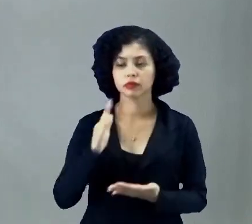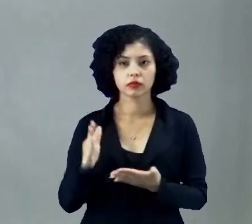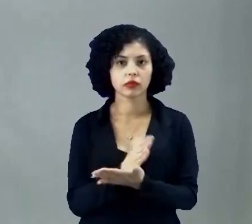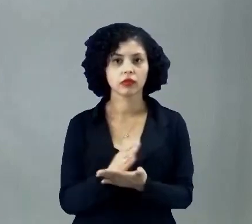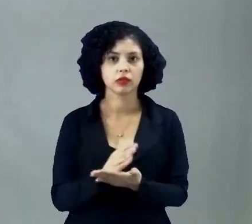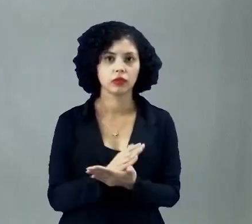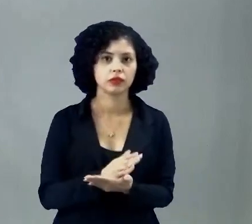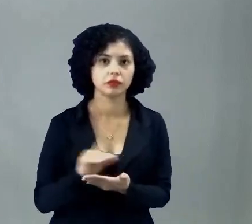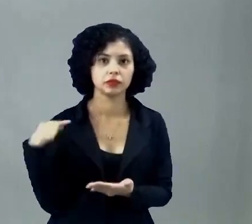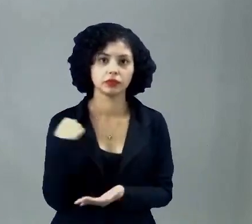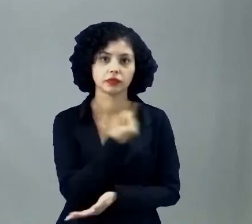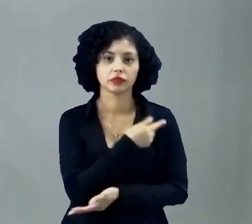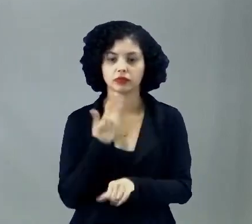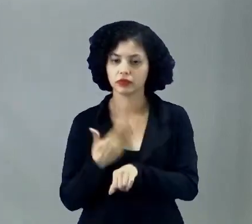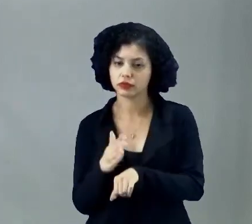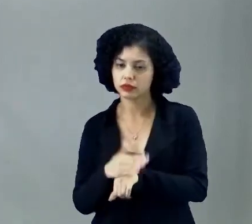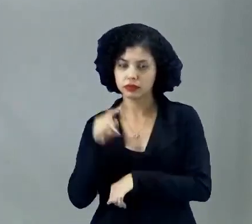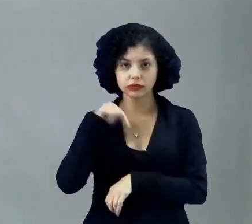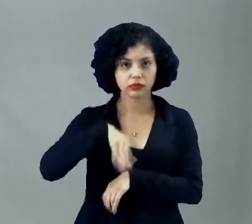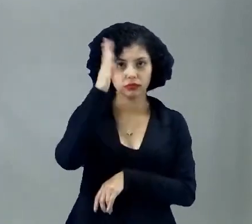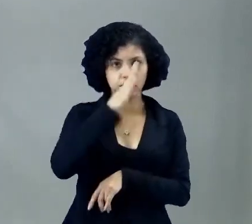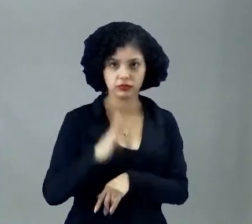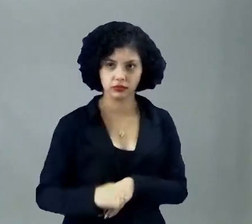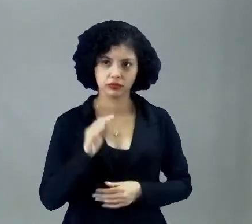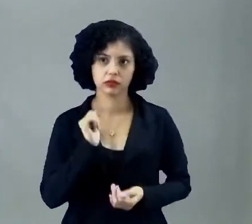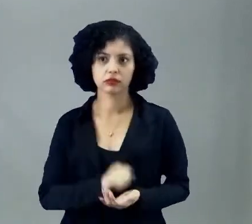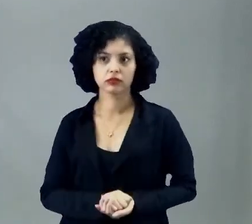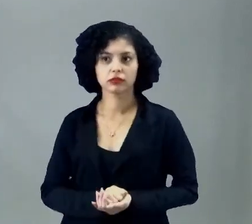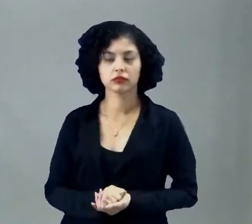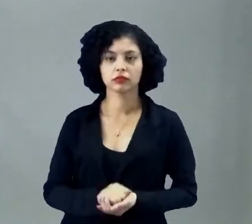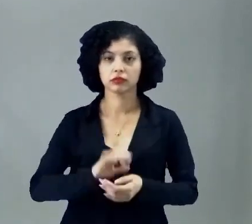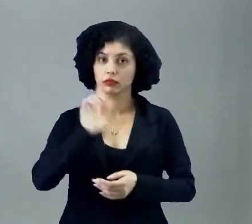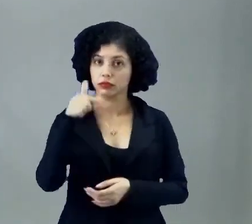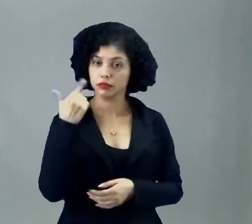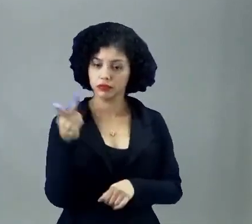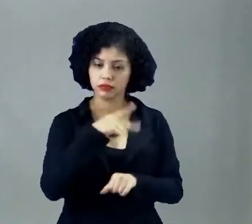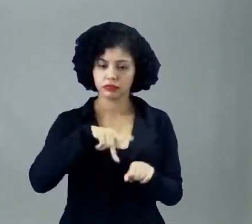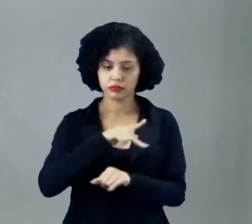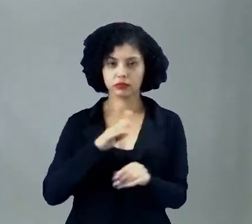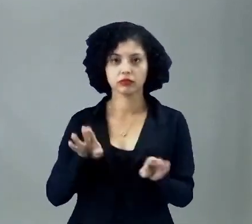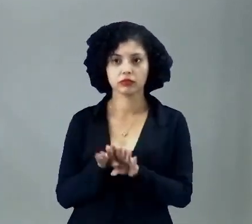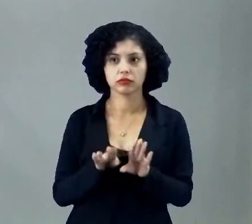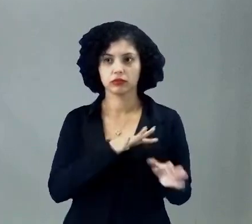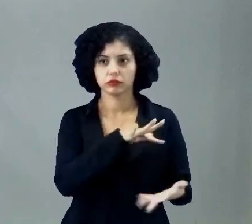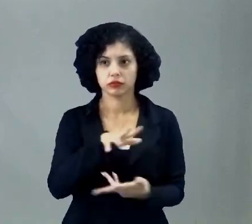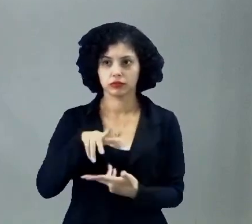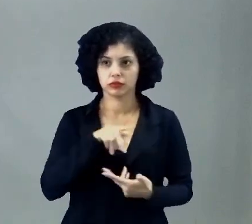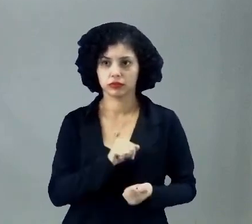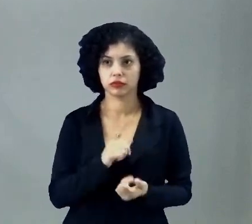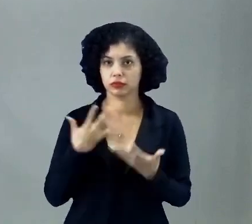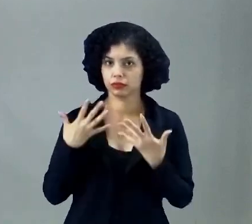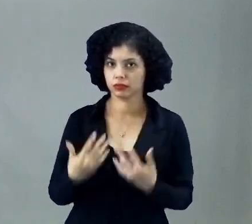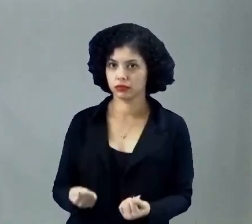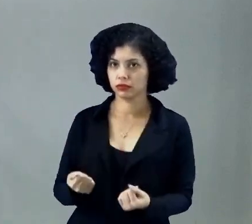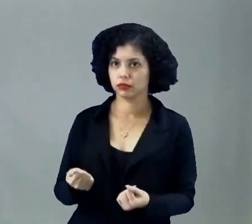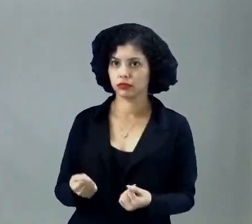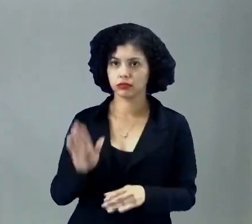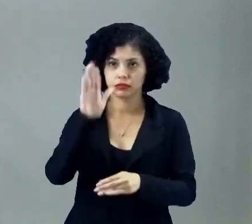nós praticamos aqui no Brasil, não só no Brasil, inclusive outros países do mundo que